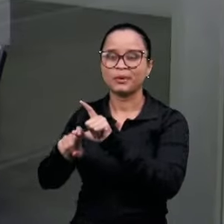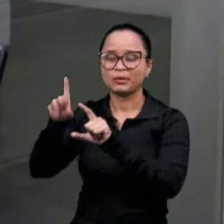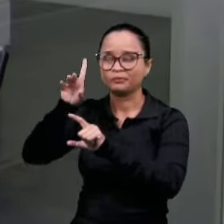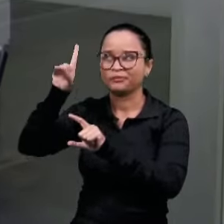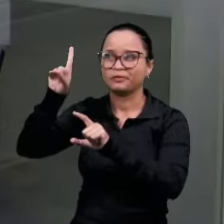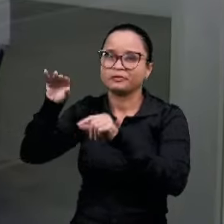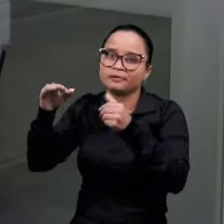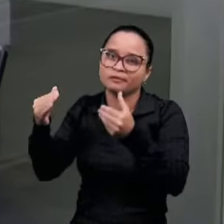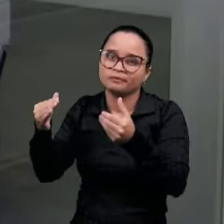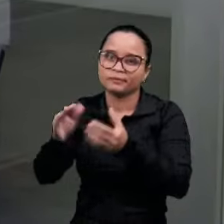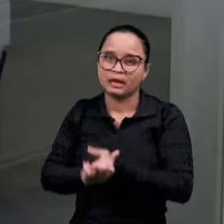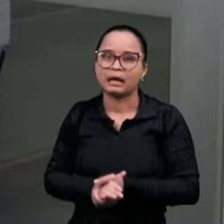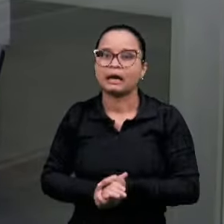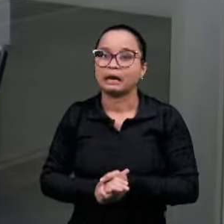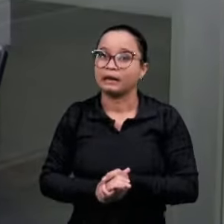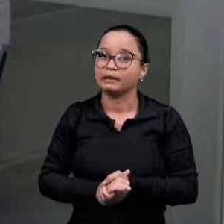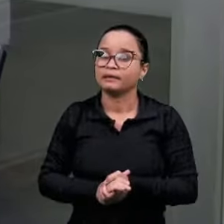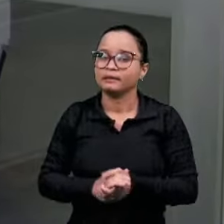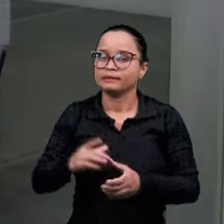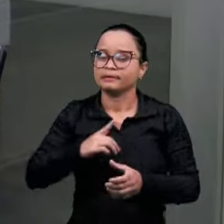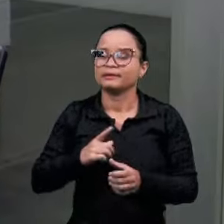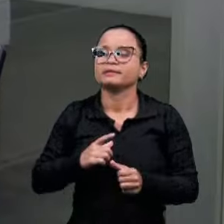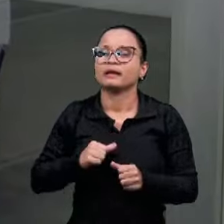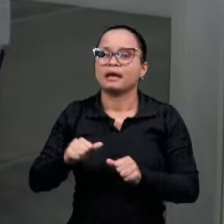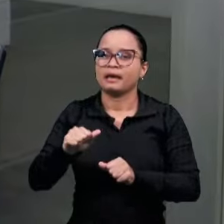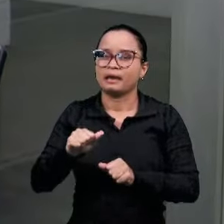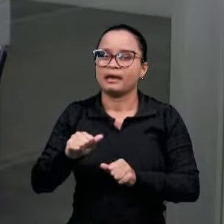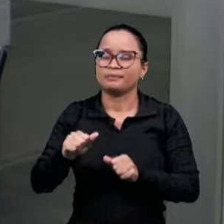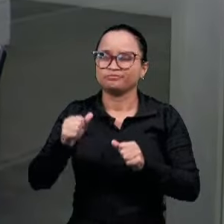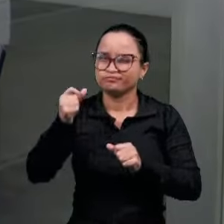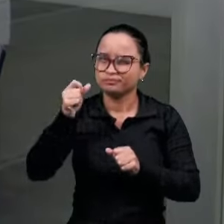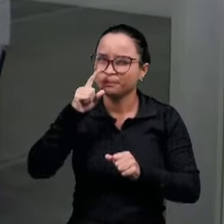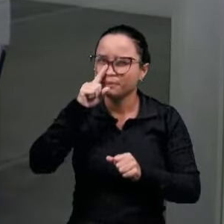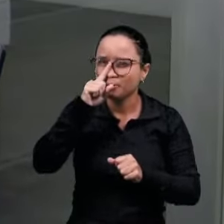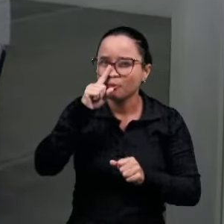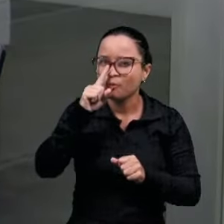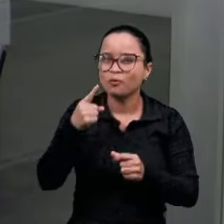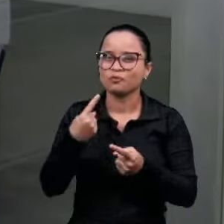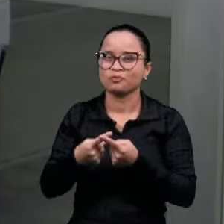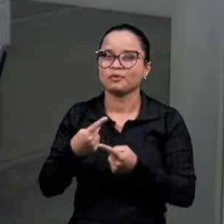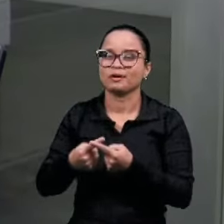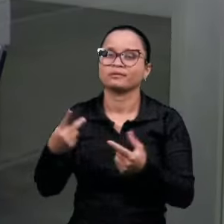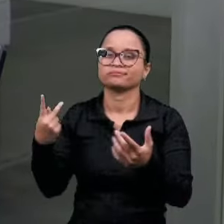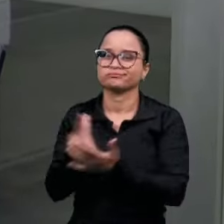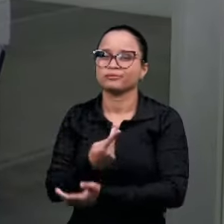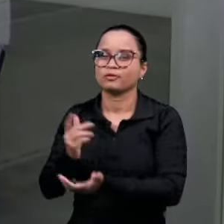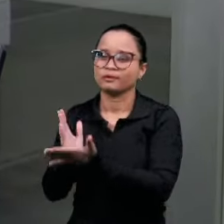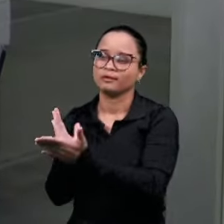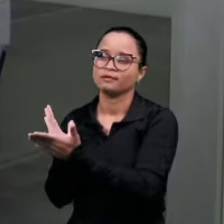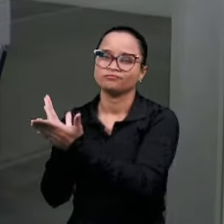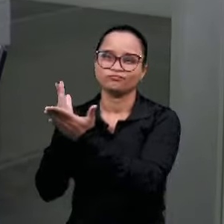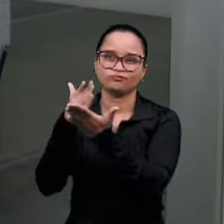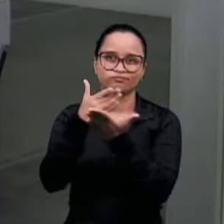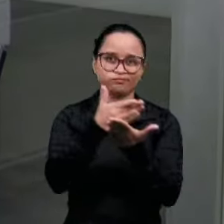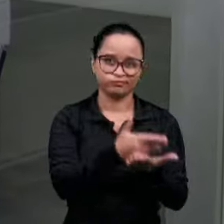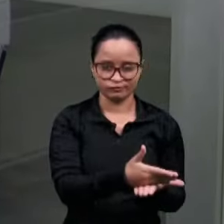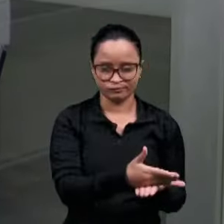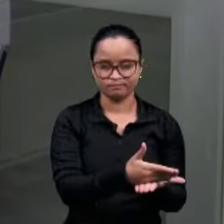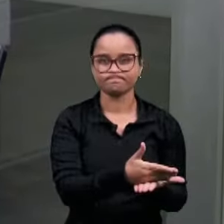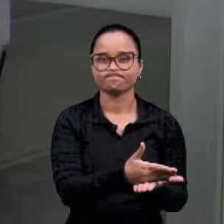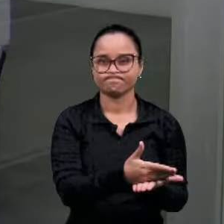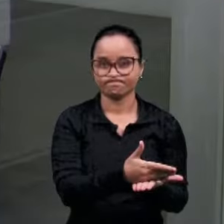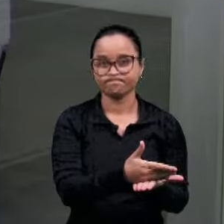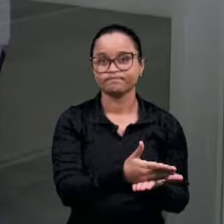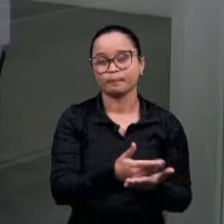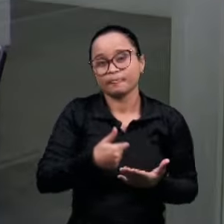Aí é o risco do desvio, é o risco dele se desviar na presença do Senhor. Então, eu